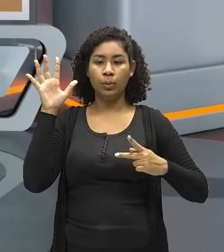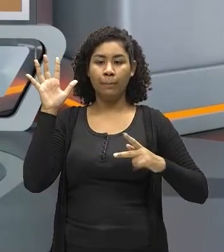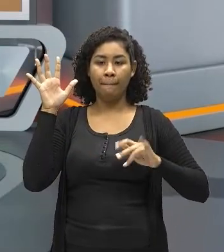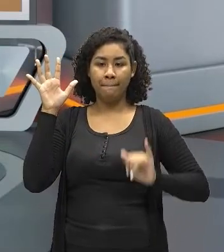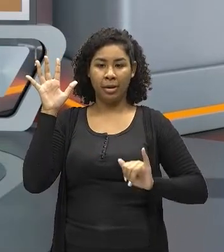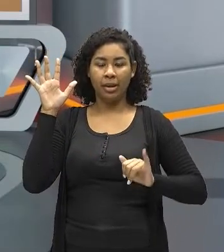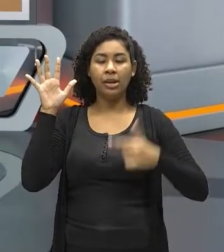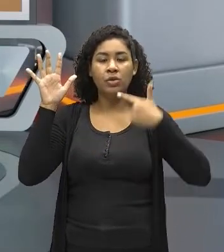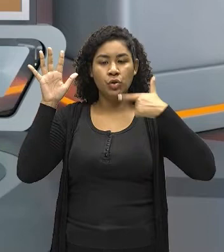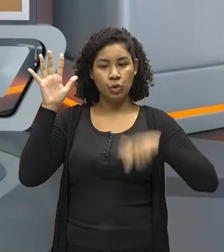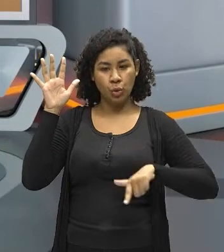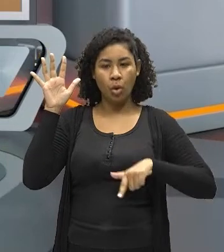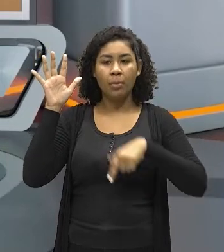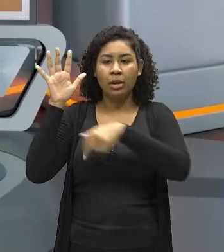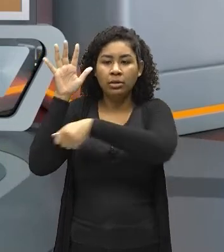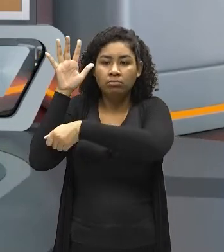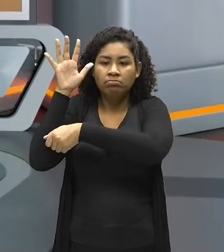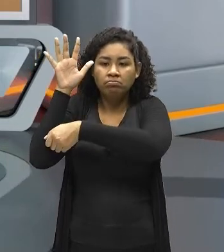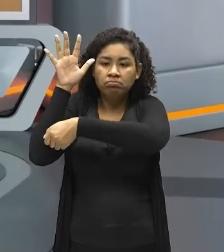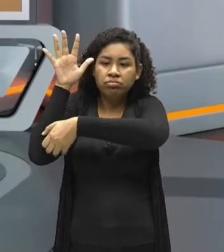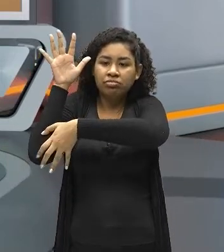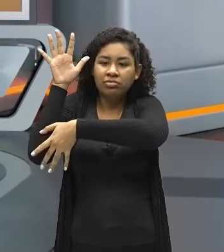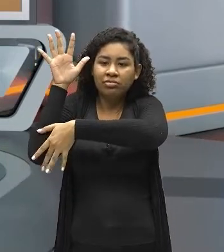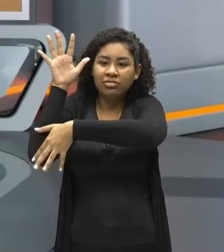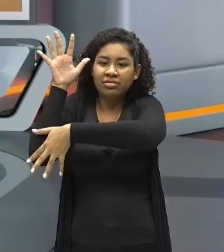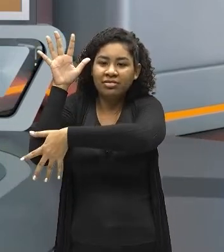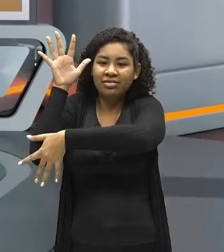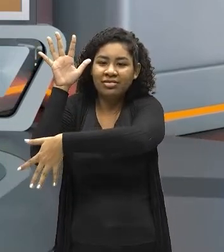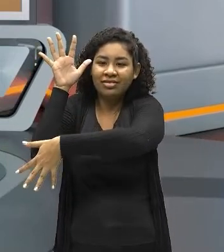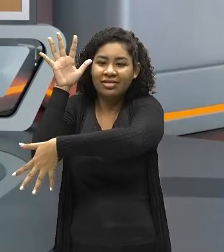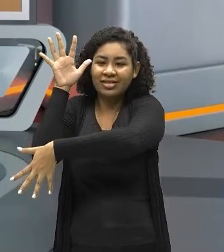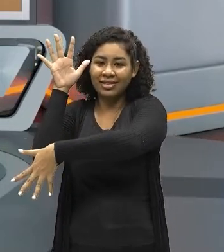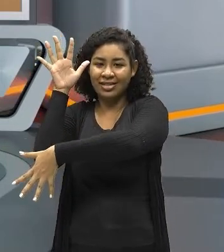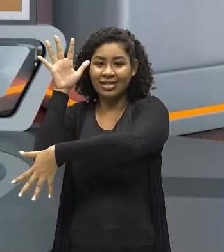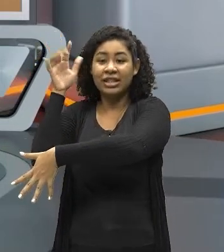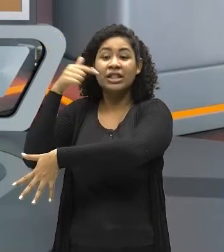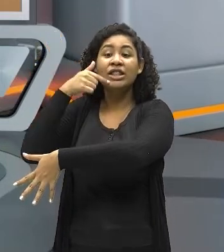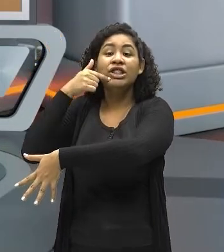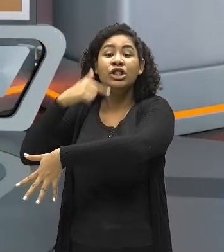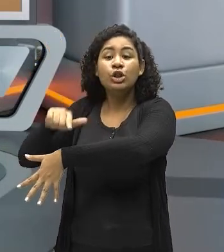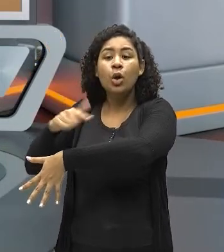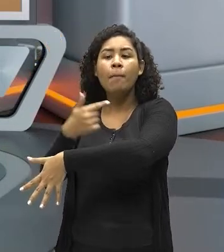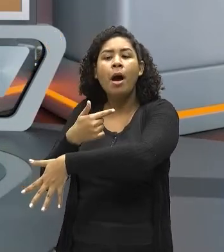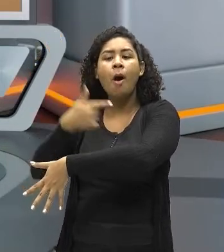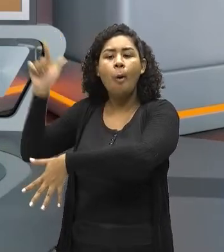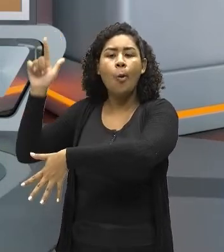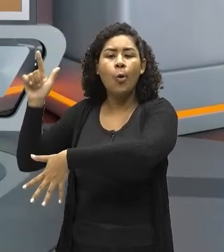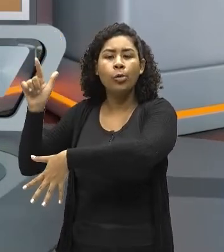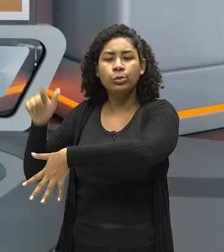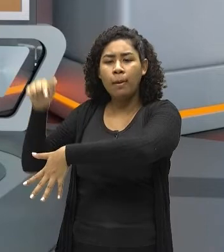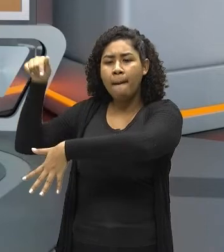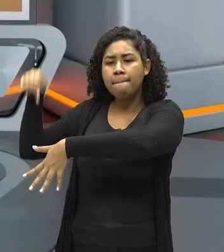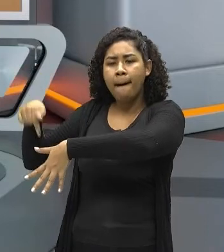raízes. Vamos já começar a brotar para vocês. Olha aí. Cada raiz dessa representa uma